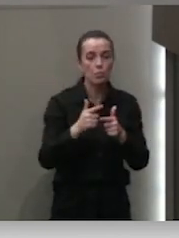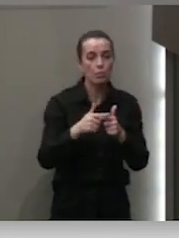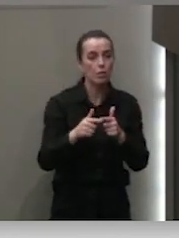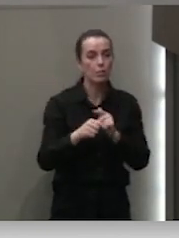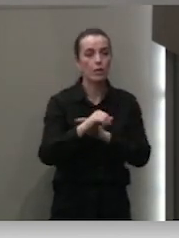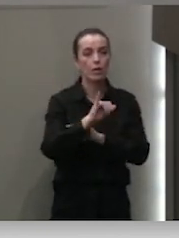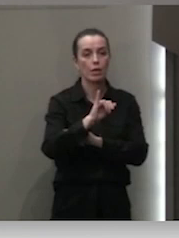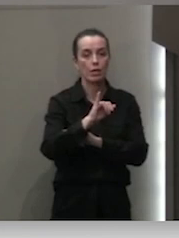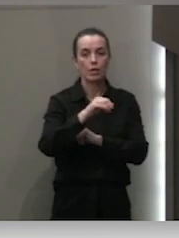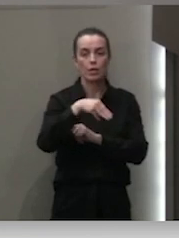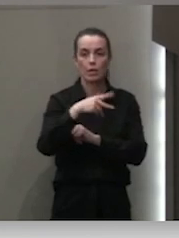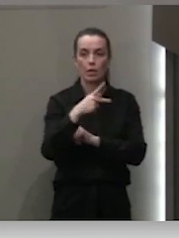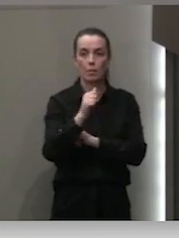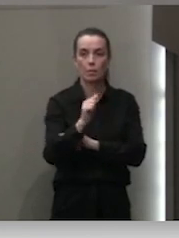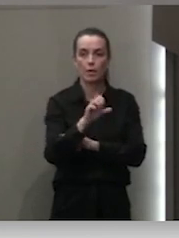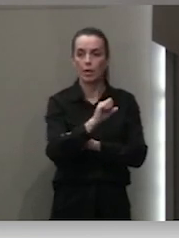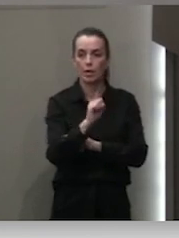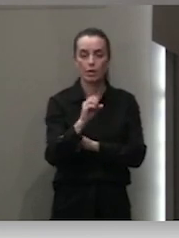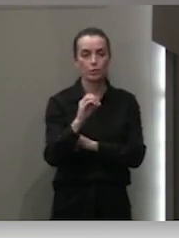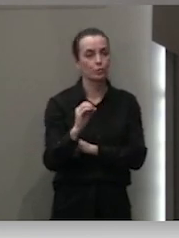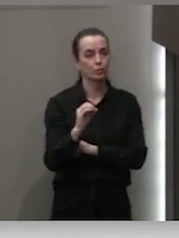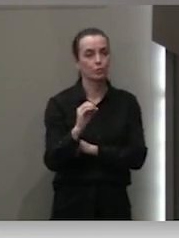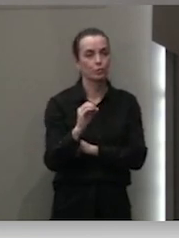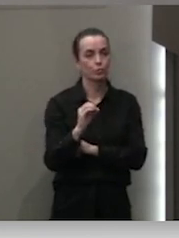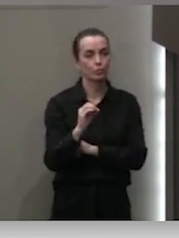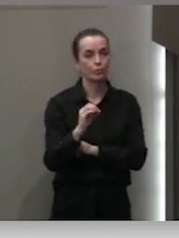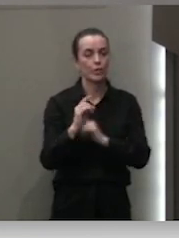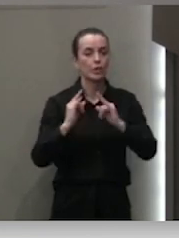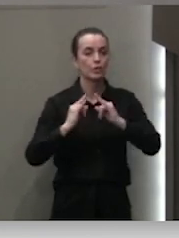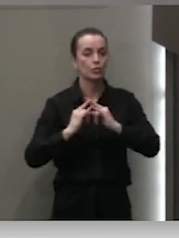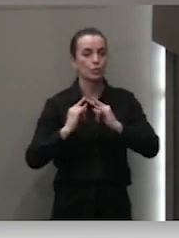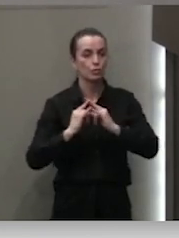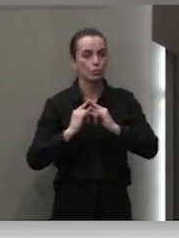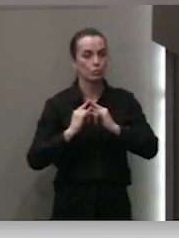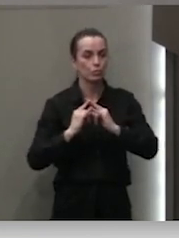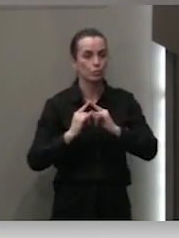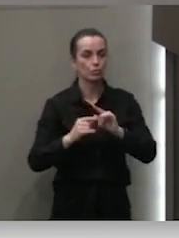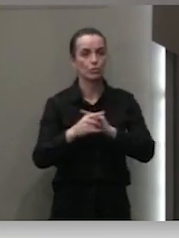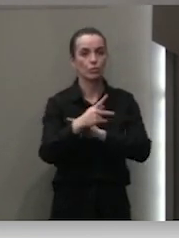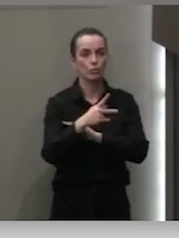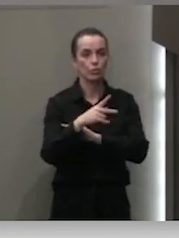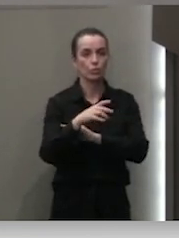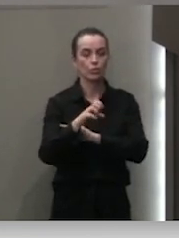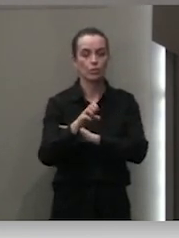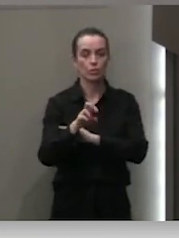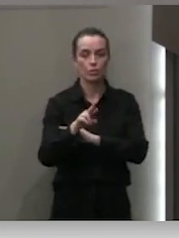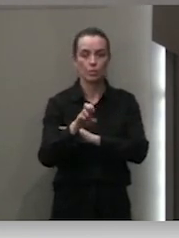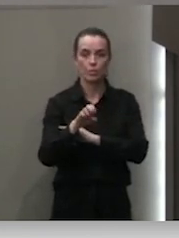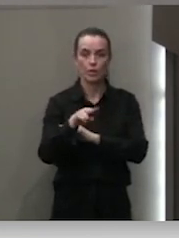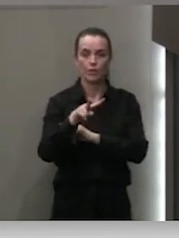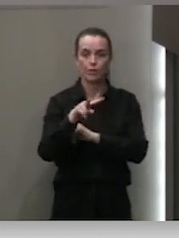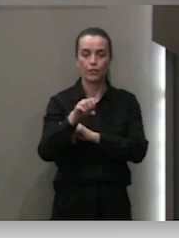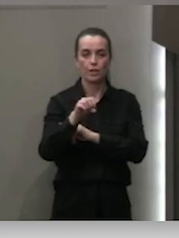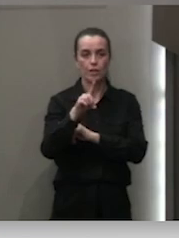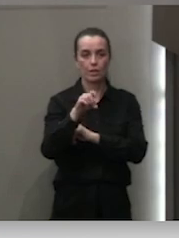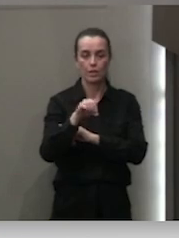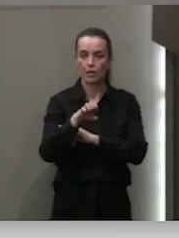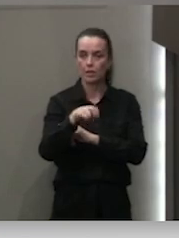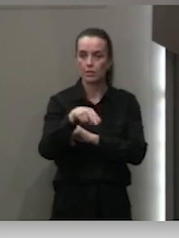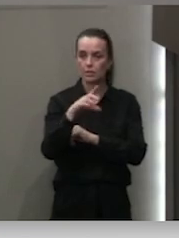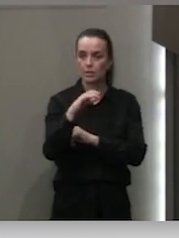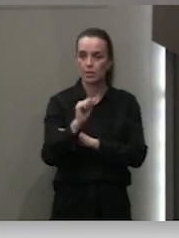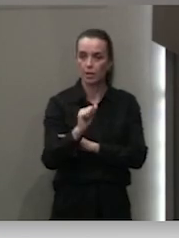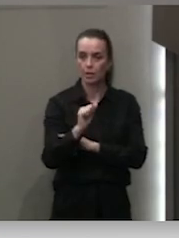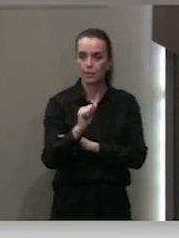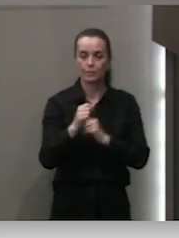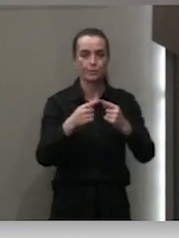dos funcionários e que está ainda com problemas de viabilidade pode diminuir um pouquinho o